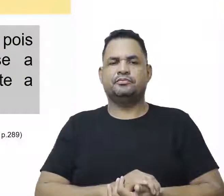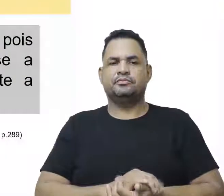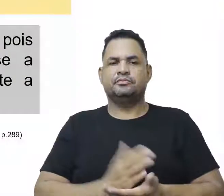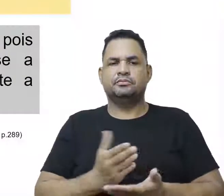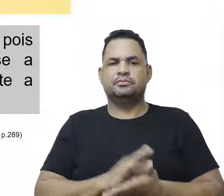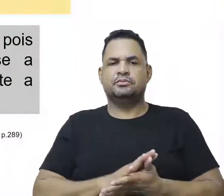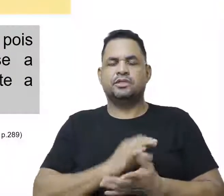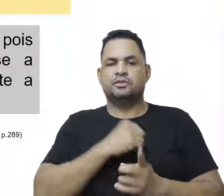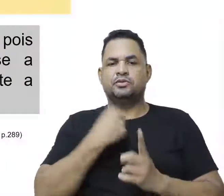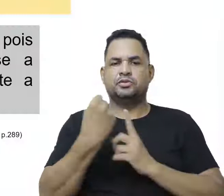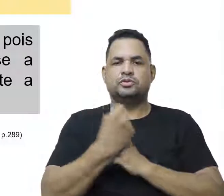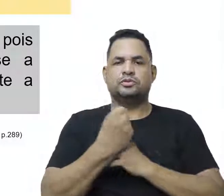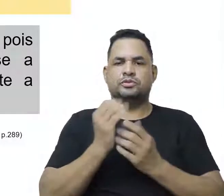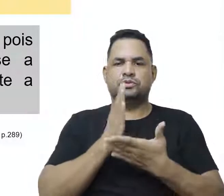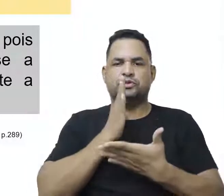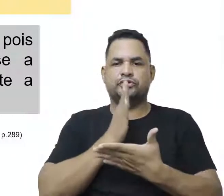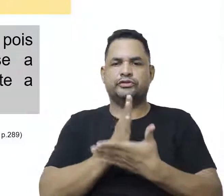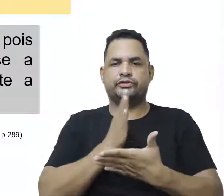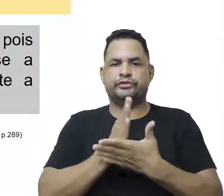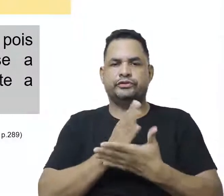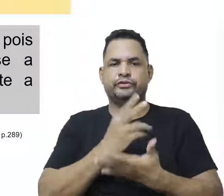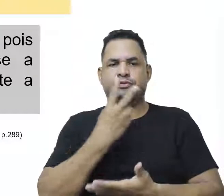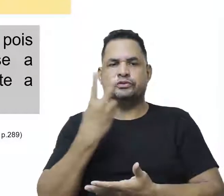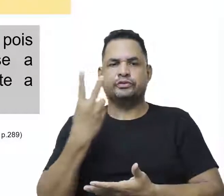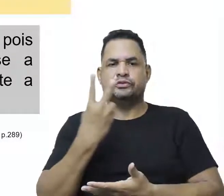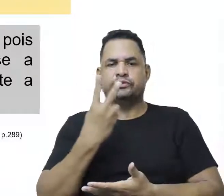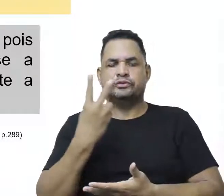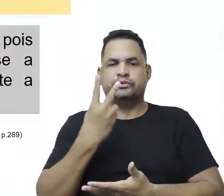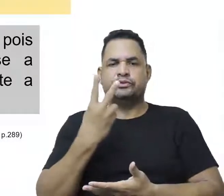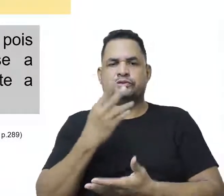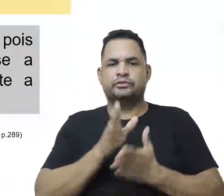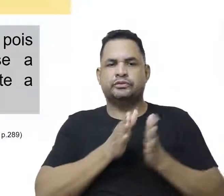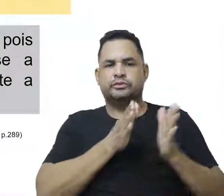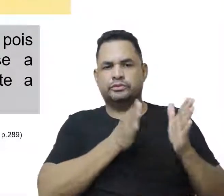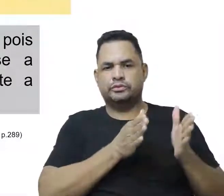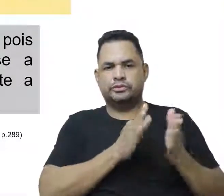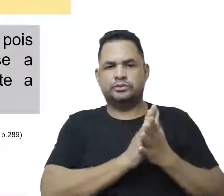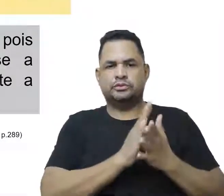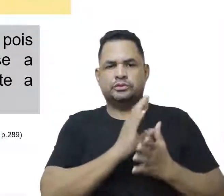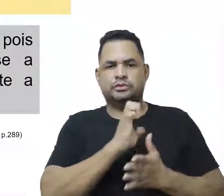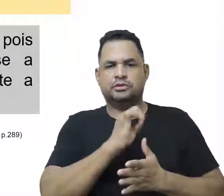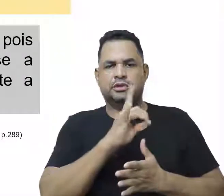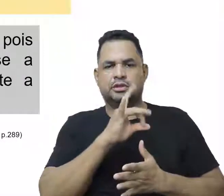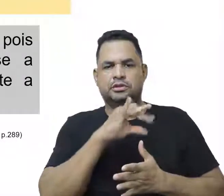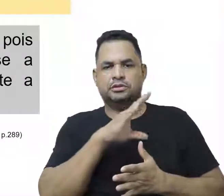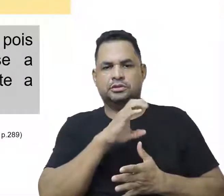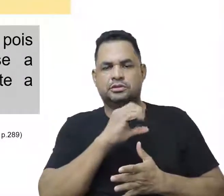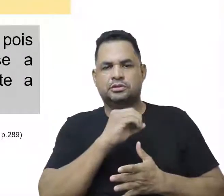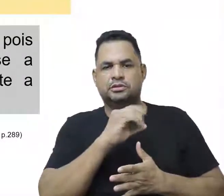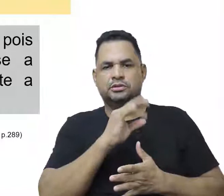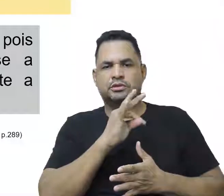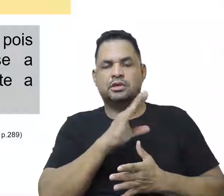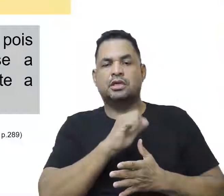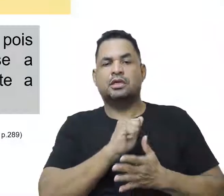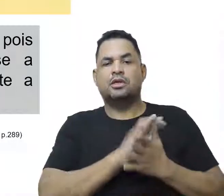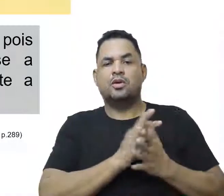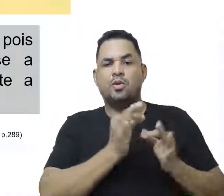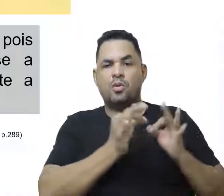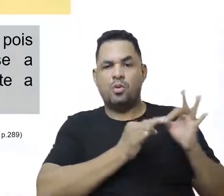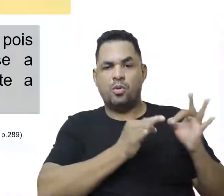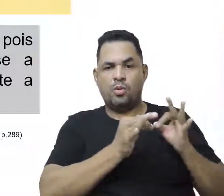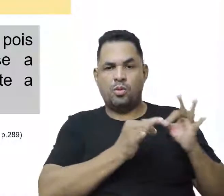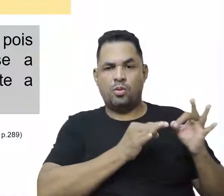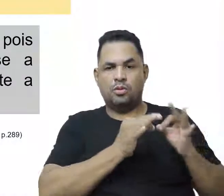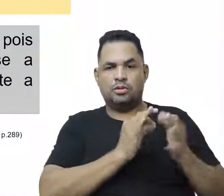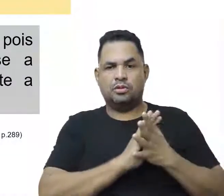conte dividiu seu sistema em dois Campos o da estática que a ordem e